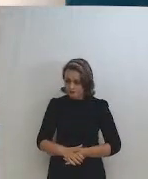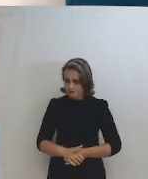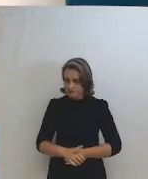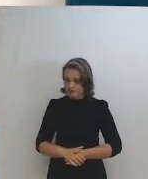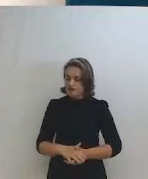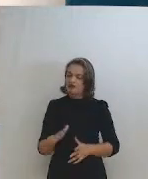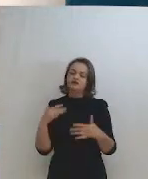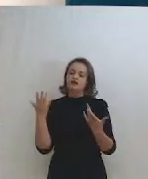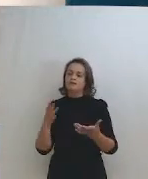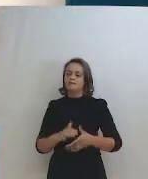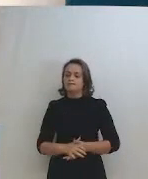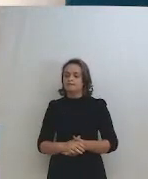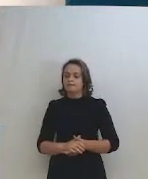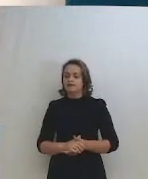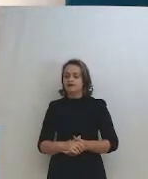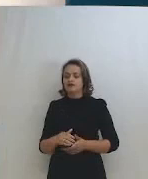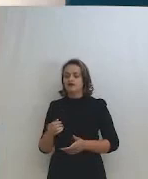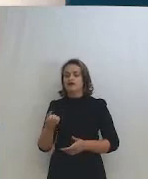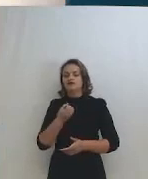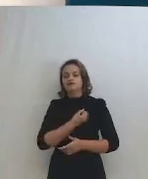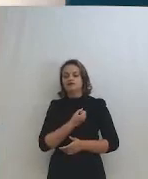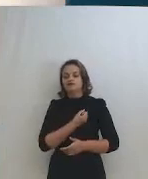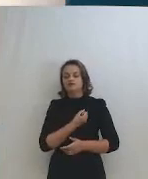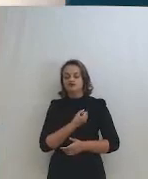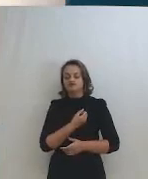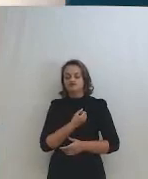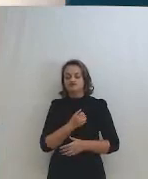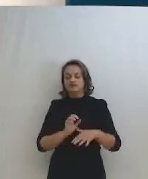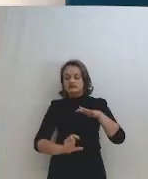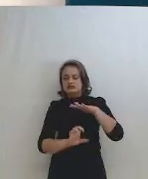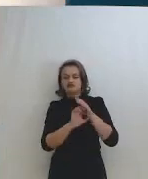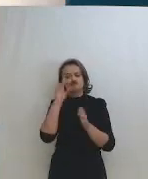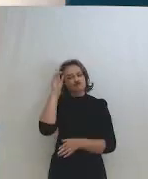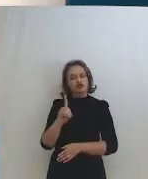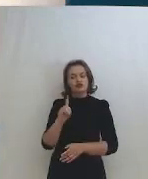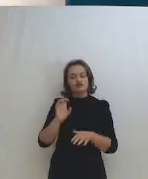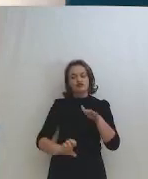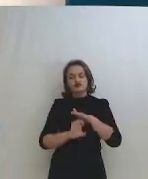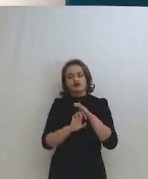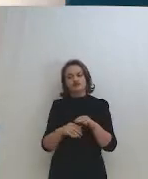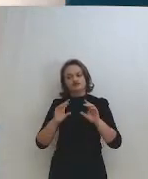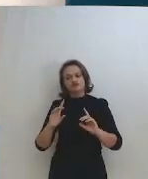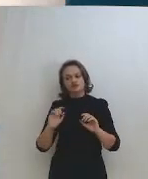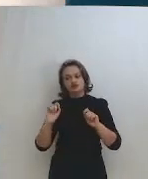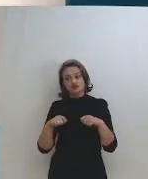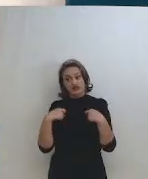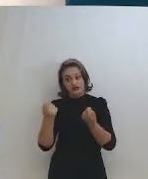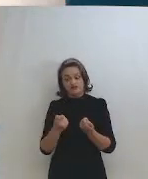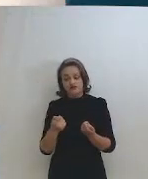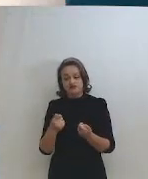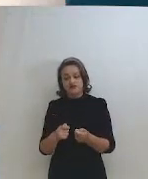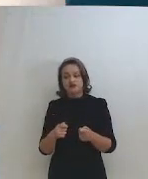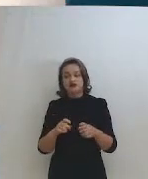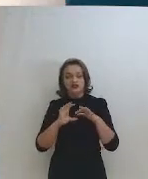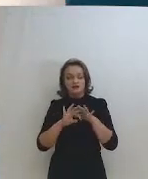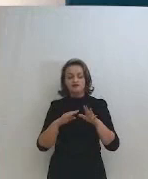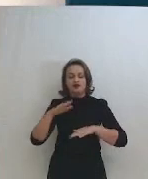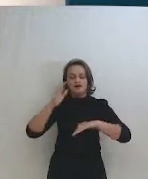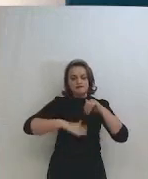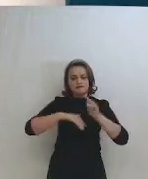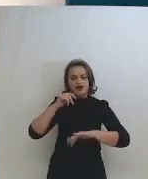aresto, Estado de Direito e Direito de Defesa. O Estado de Direito viabiliza a preservação das práticas democráticas